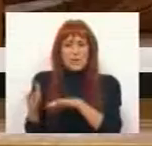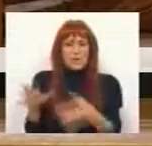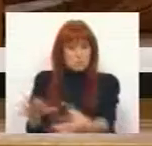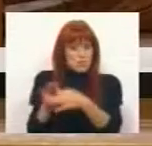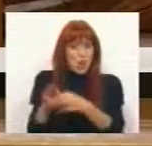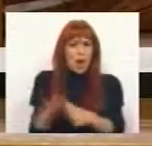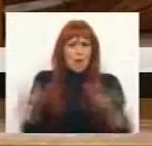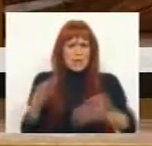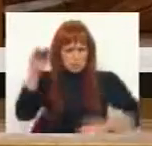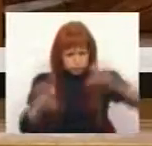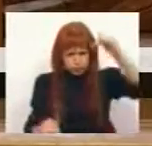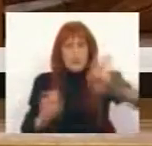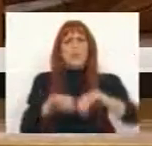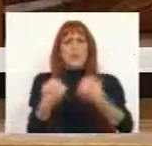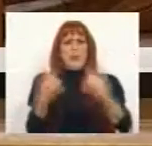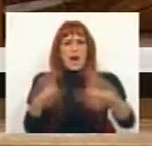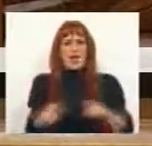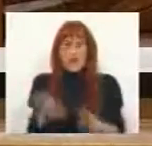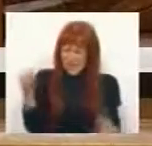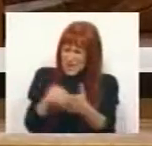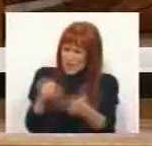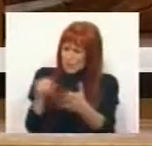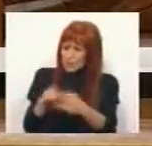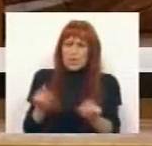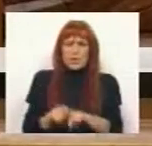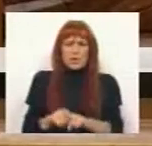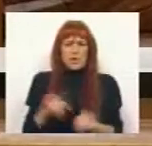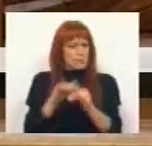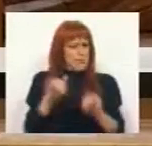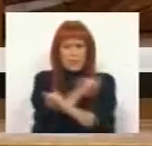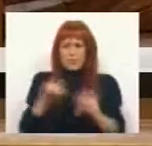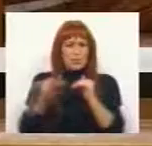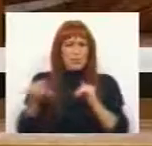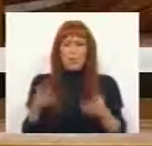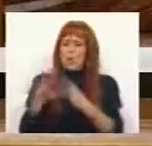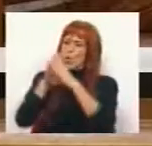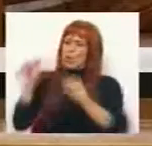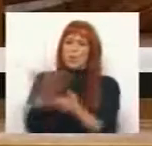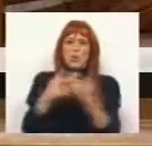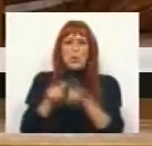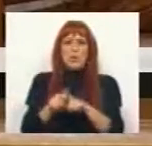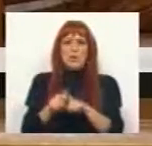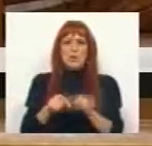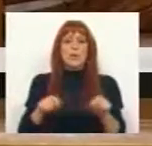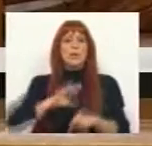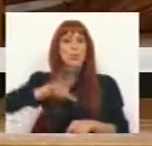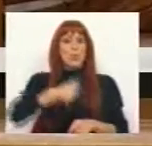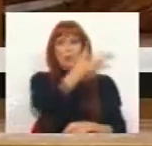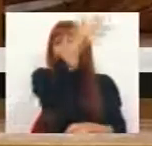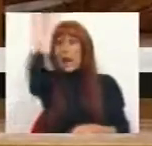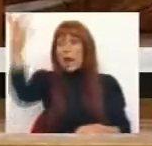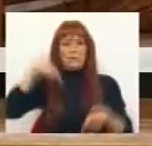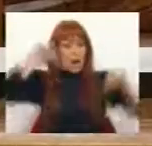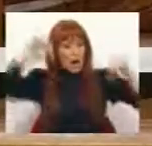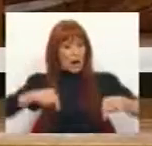do aumento das desigualdades sociais, da pobreza e da insustentabilidade do modelo económico que vai reinando no mundo.